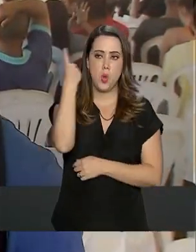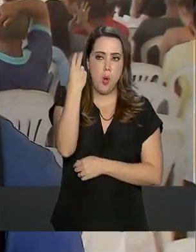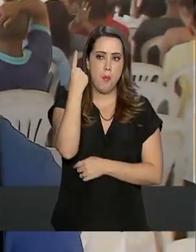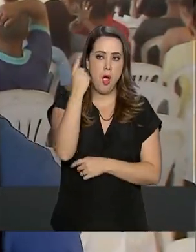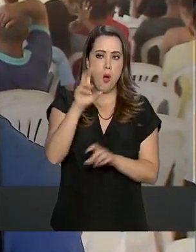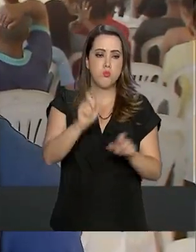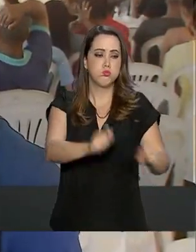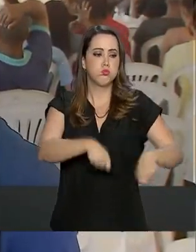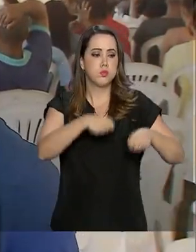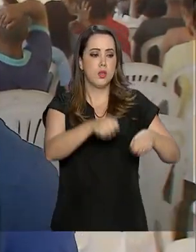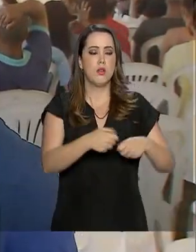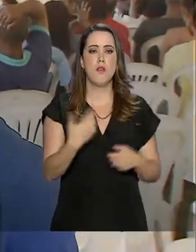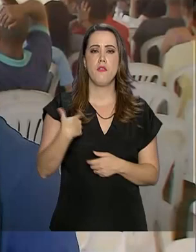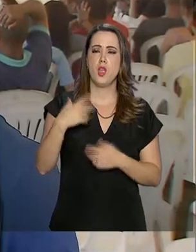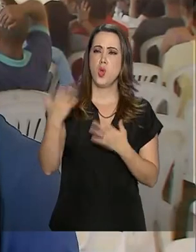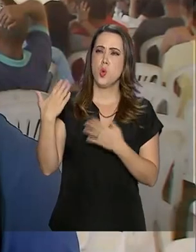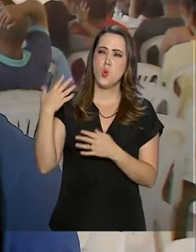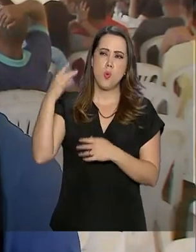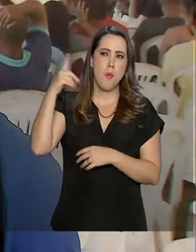um barulho como se fosse um barulho de chuva.